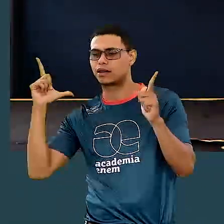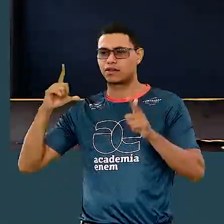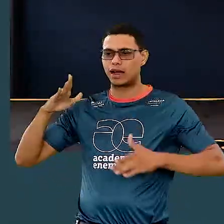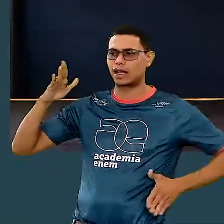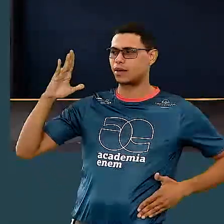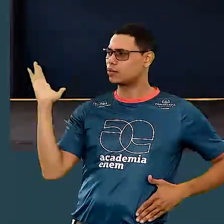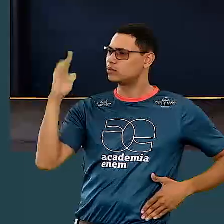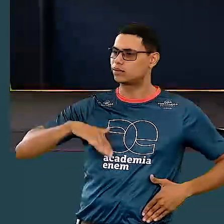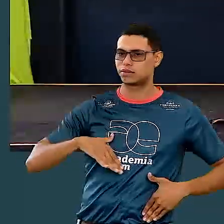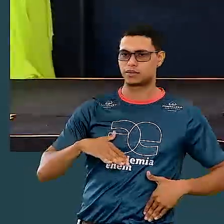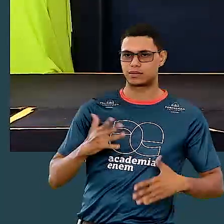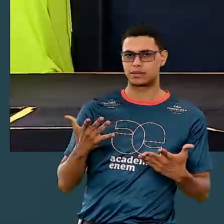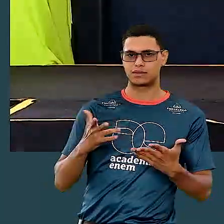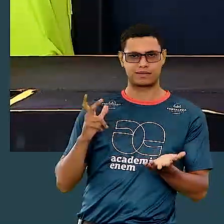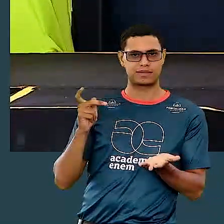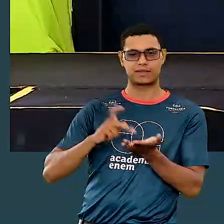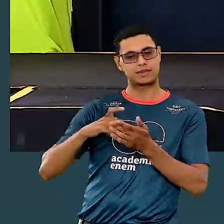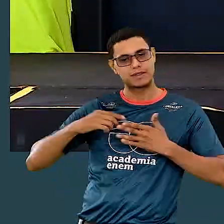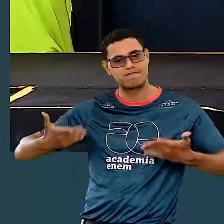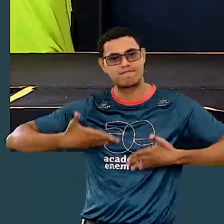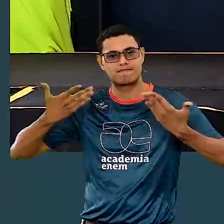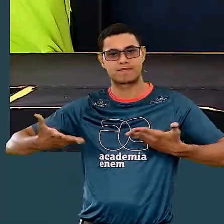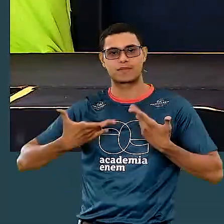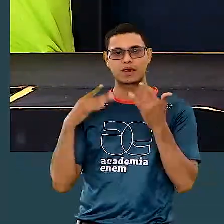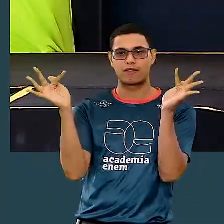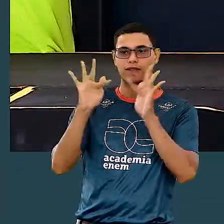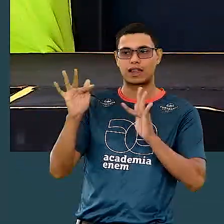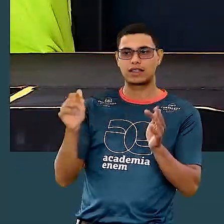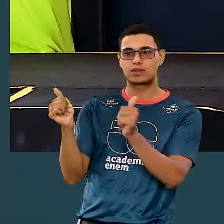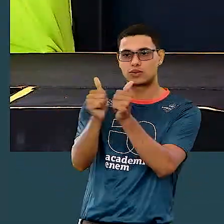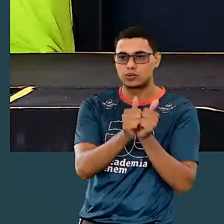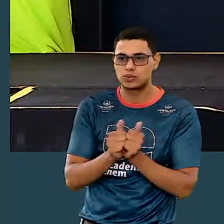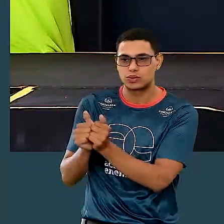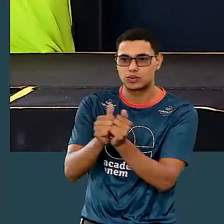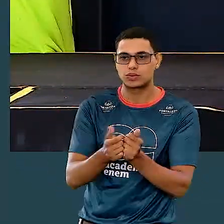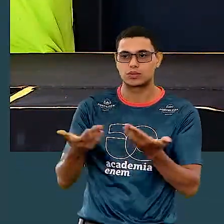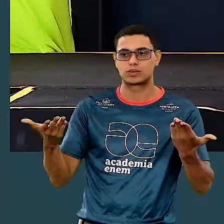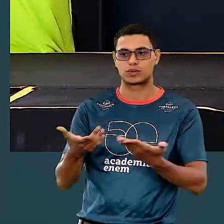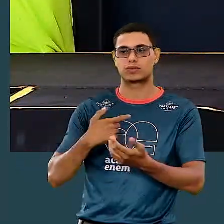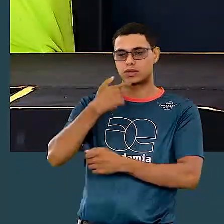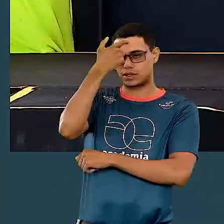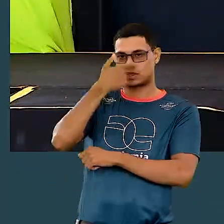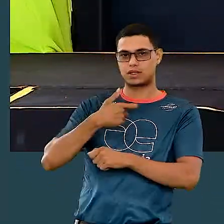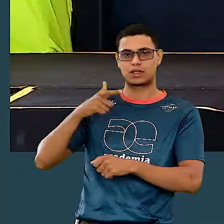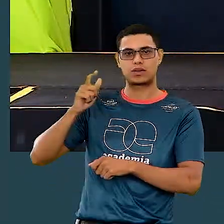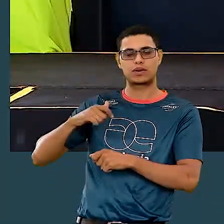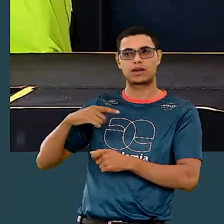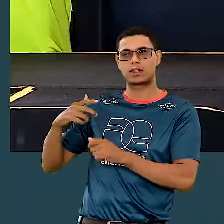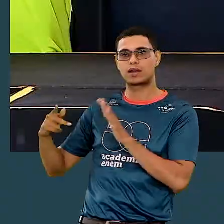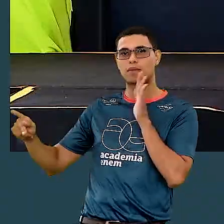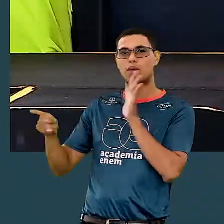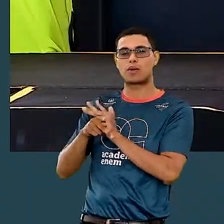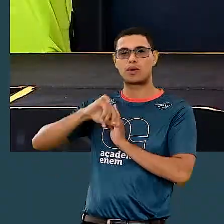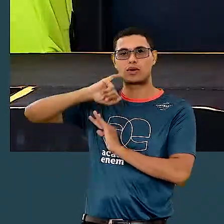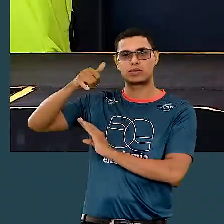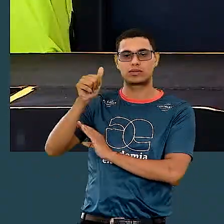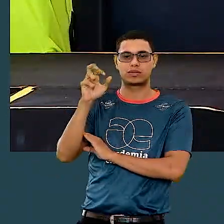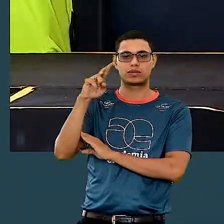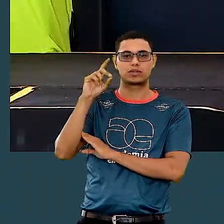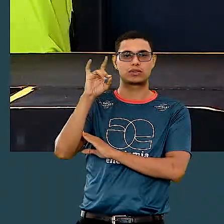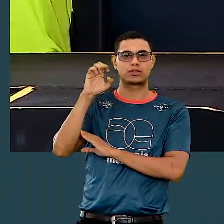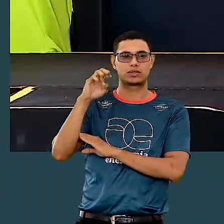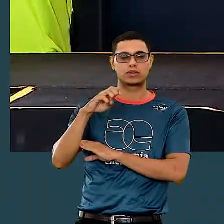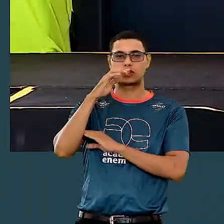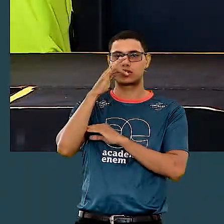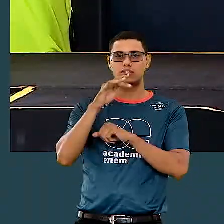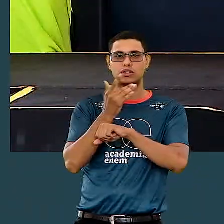bora nessa, né? Então, alegria de estar aqui com vocês, tá certo? Eu que sou uma cria do Jardim das Oliveiras, tá certo?